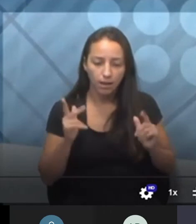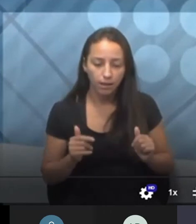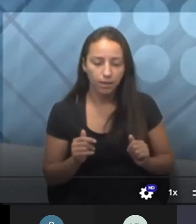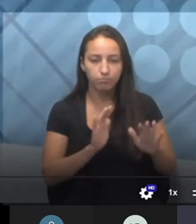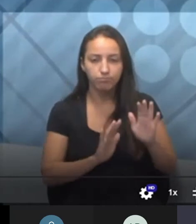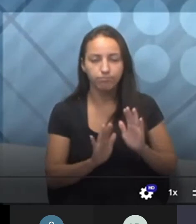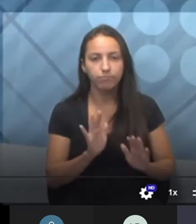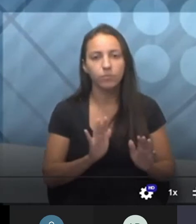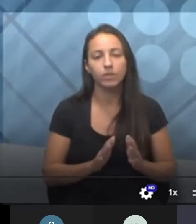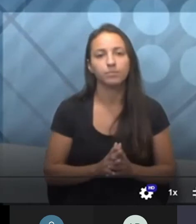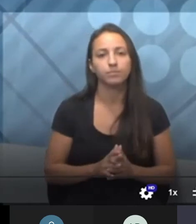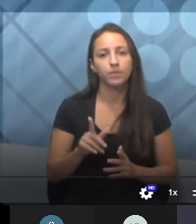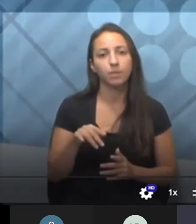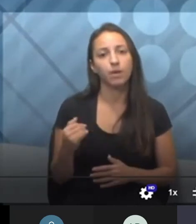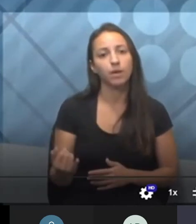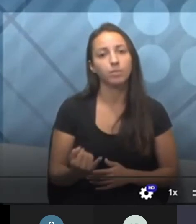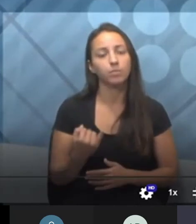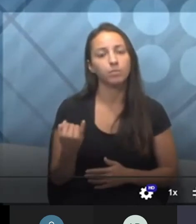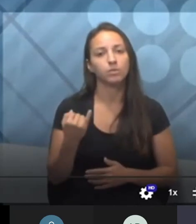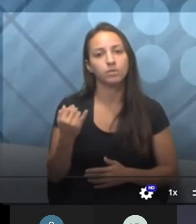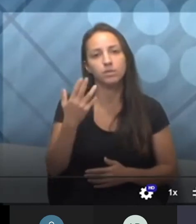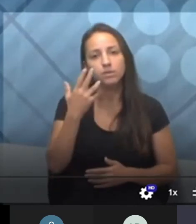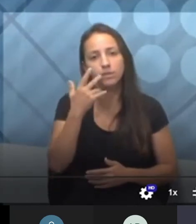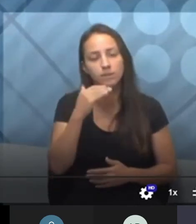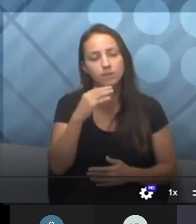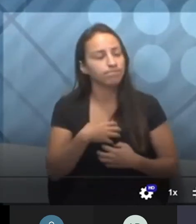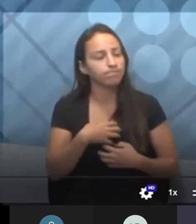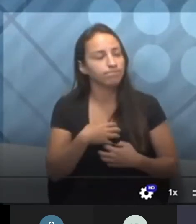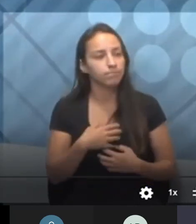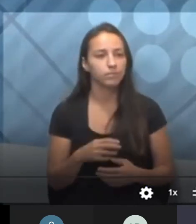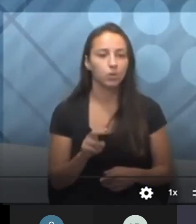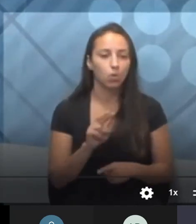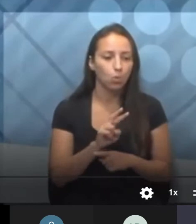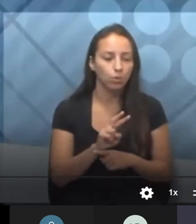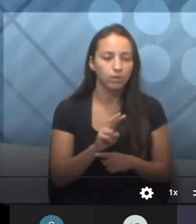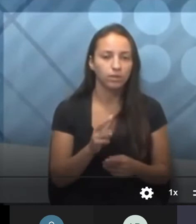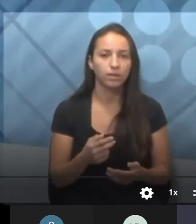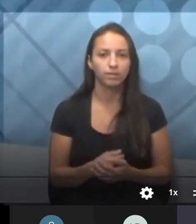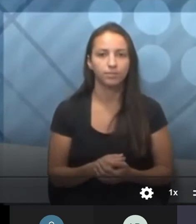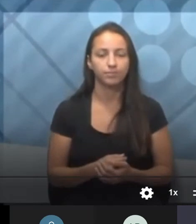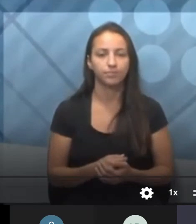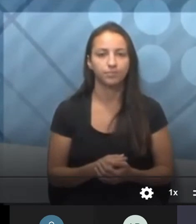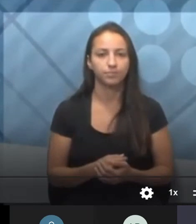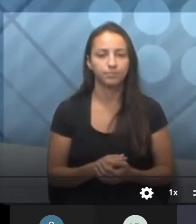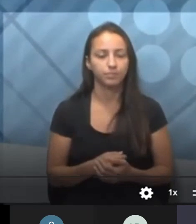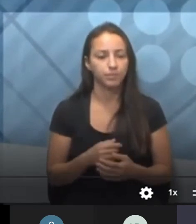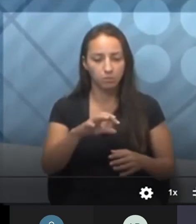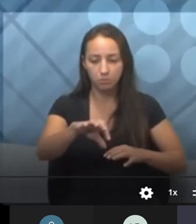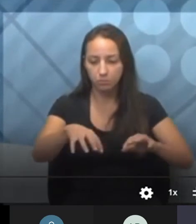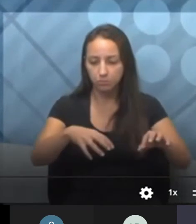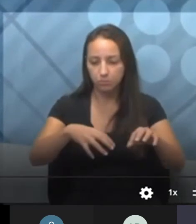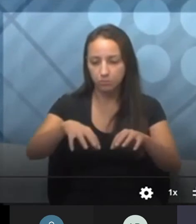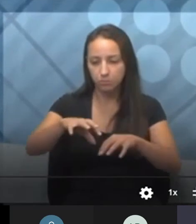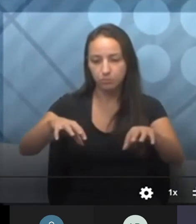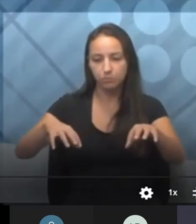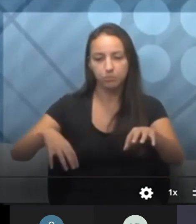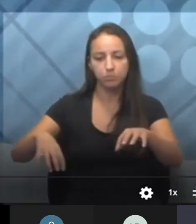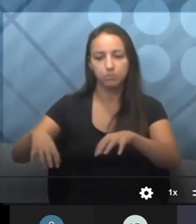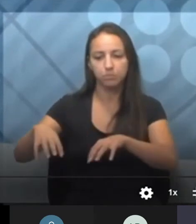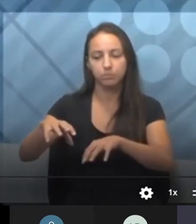limpas. Então, tudo isso é importante. A criança tendo a possibilidade de se envolver com o ambiente, de mexer nele,